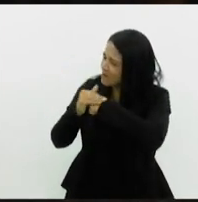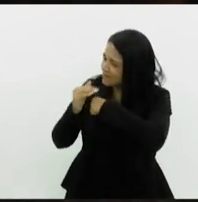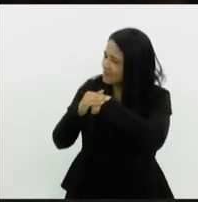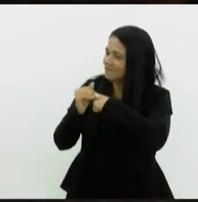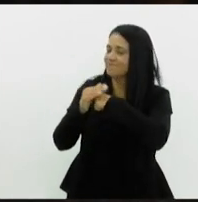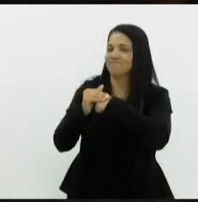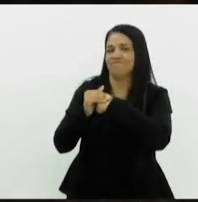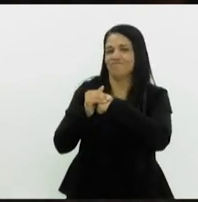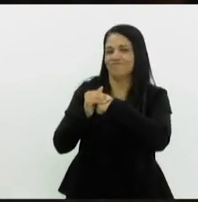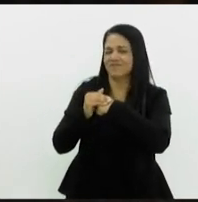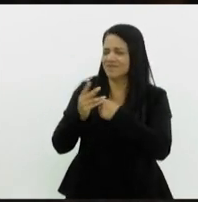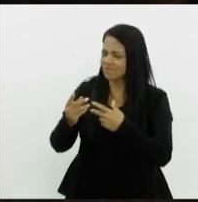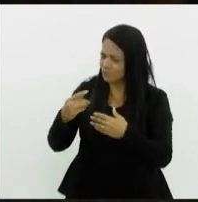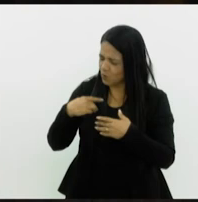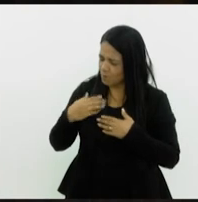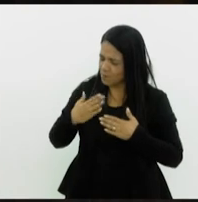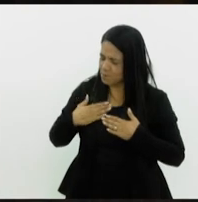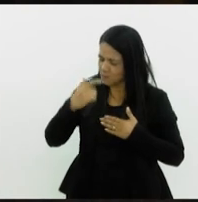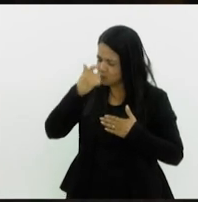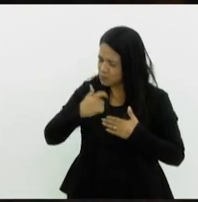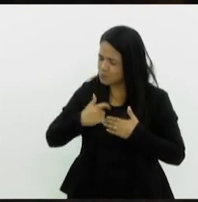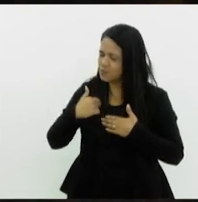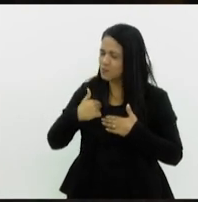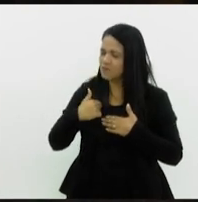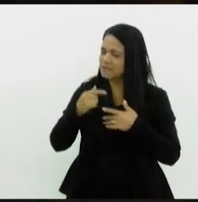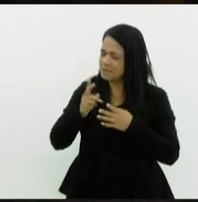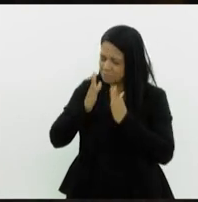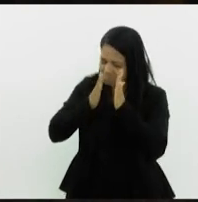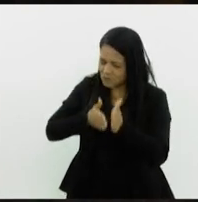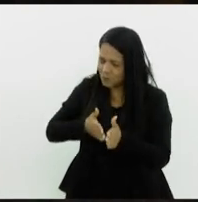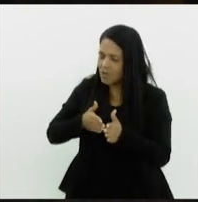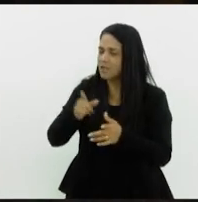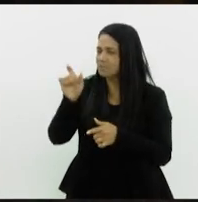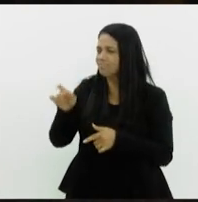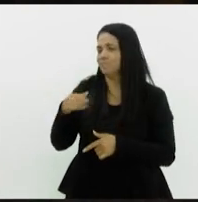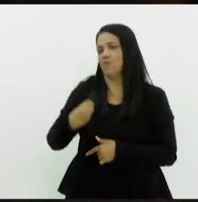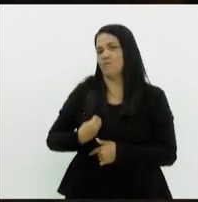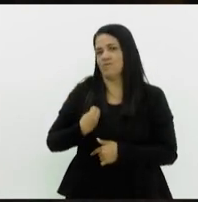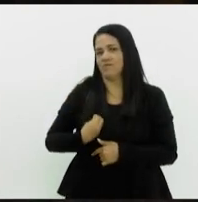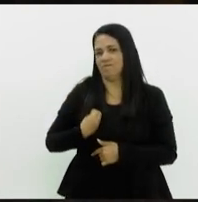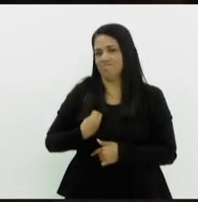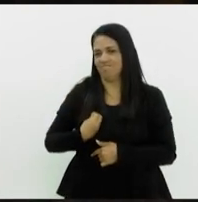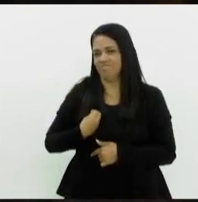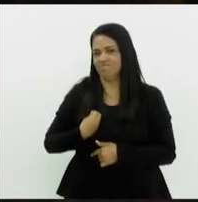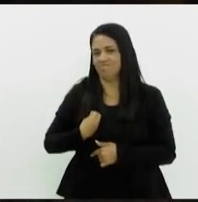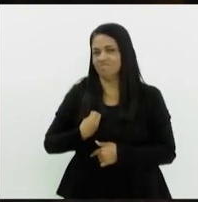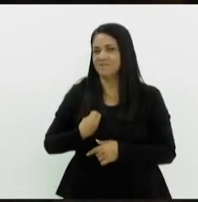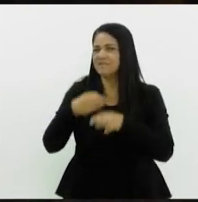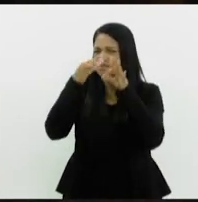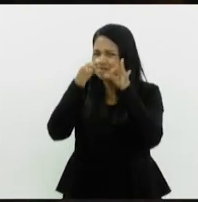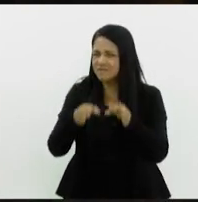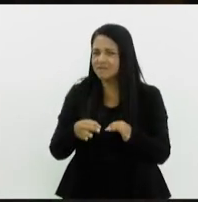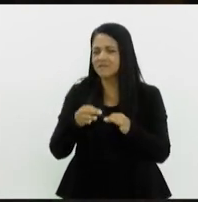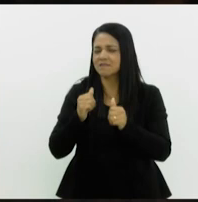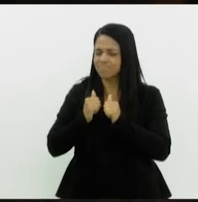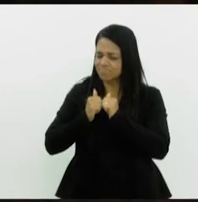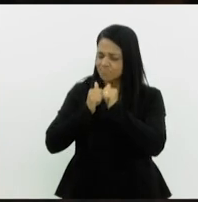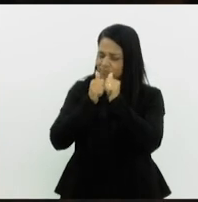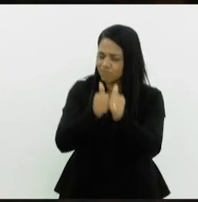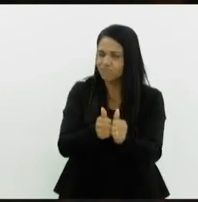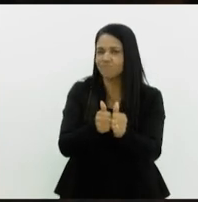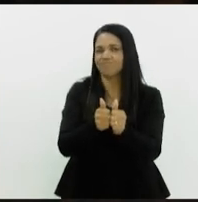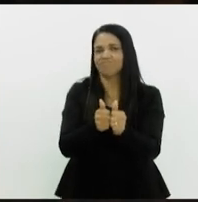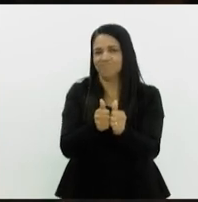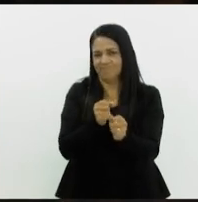sempre teve comigo, essa lealdade que você sempre teve na sua vida, e você pode ter certeza que a gente vai caminhar por muito tempo